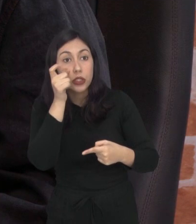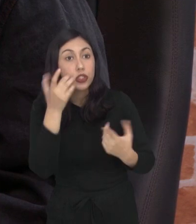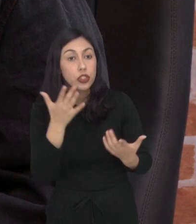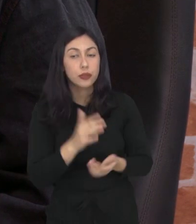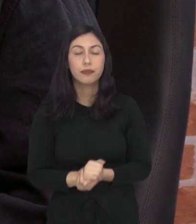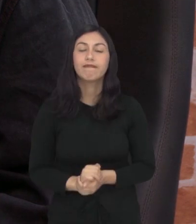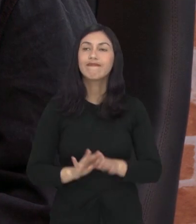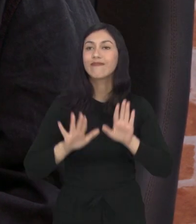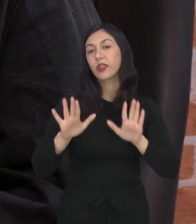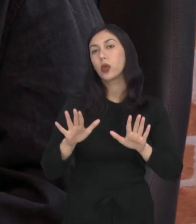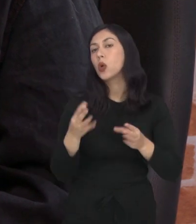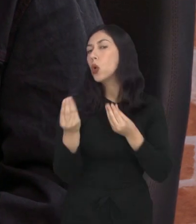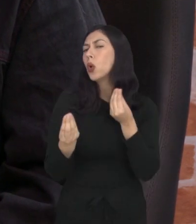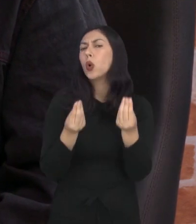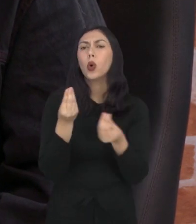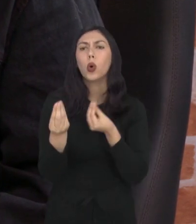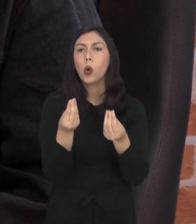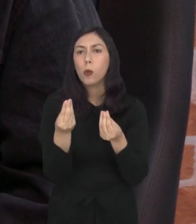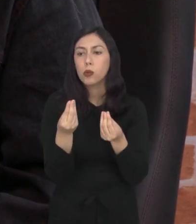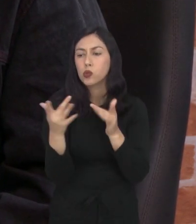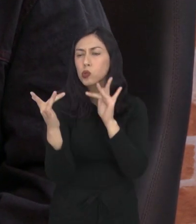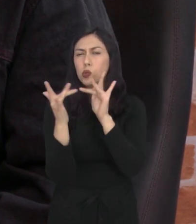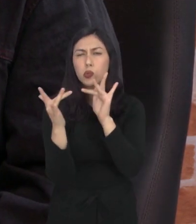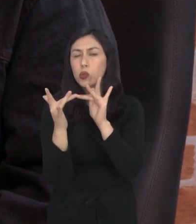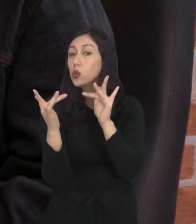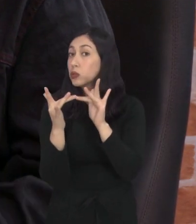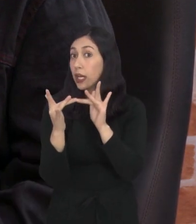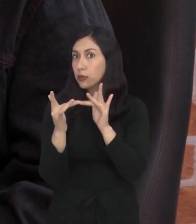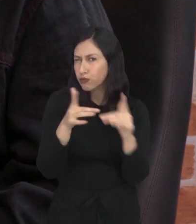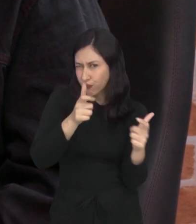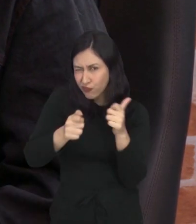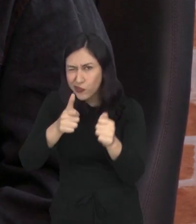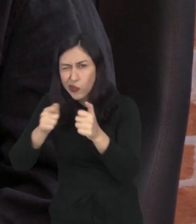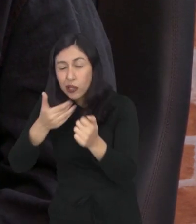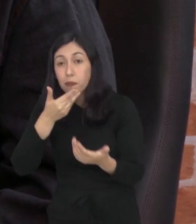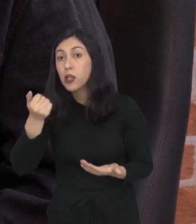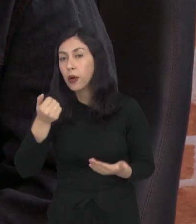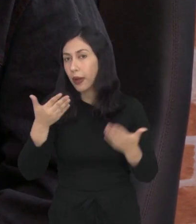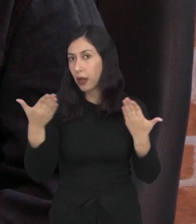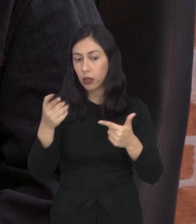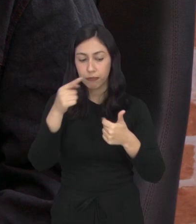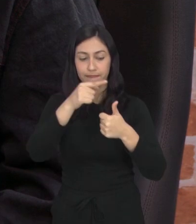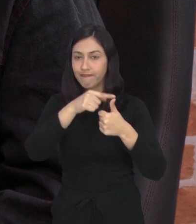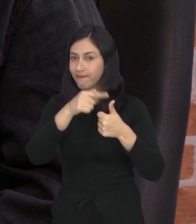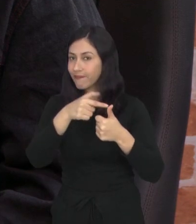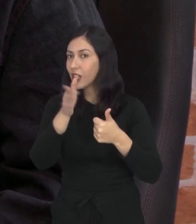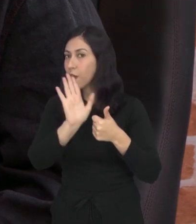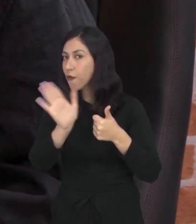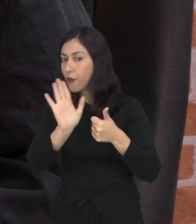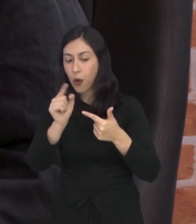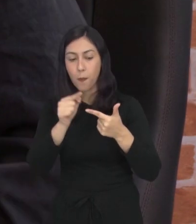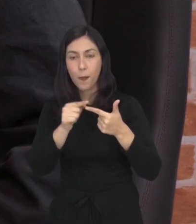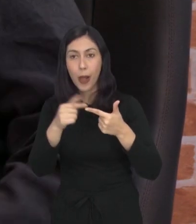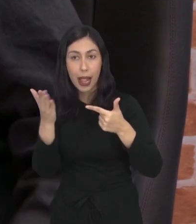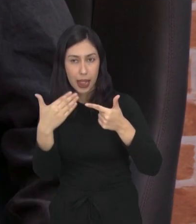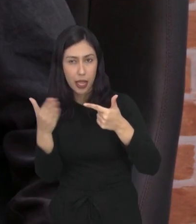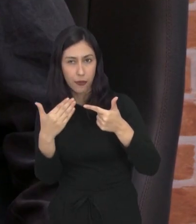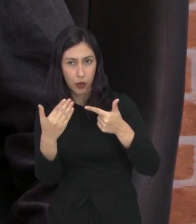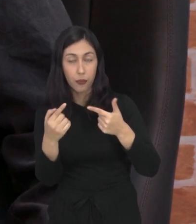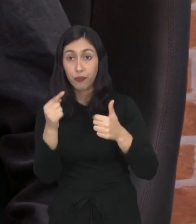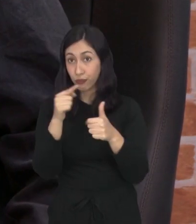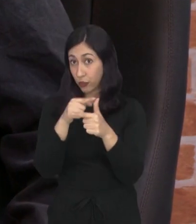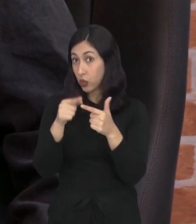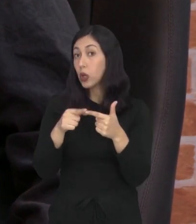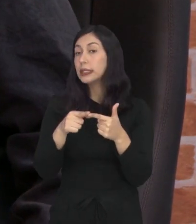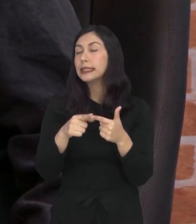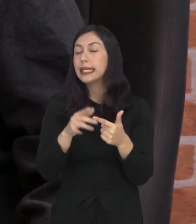você interar com o mundo é você vivendo ele, jogando. Mas pegando entre filme e livro, vou pegar duas situações que eu